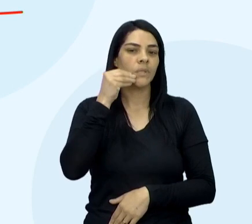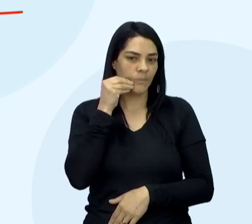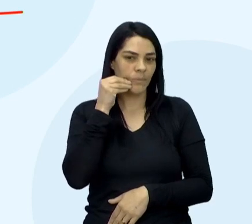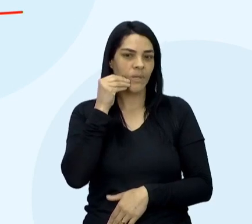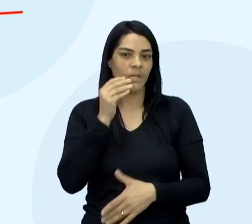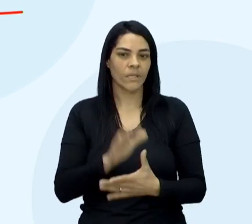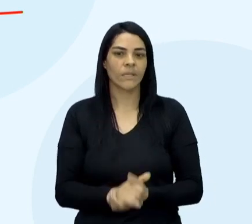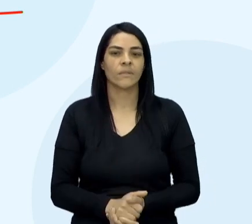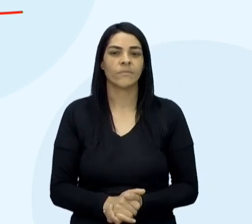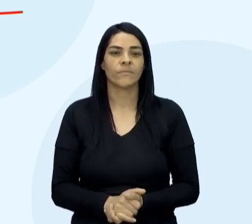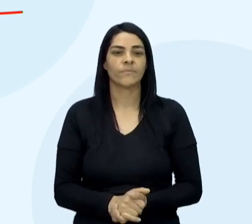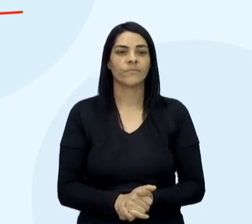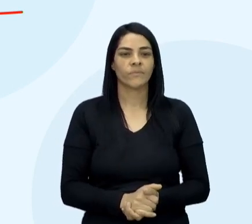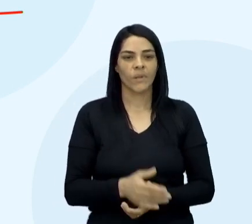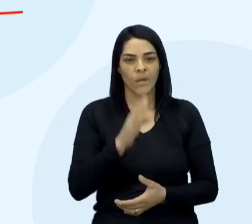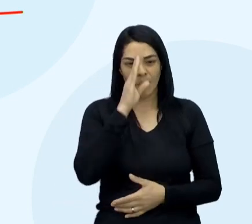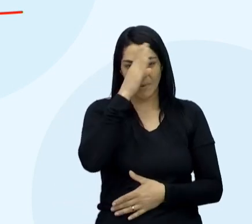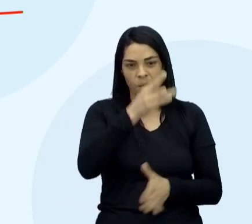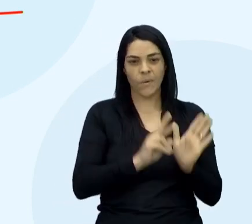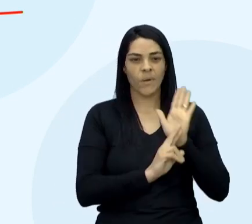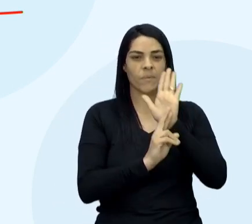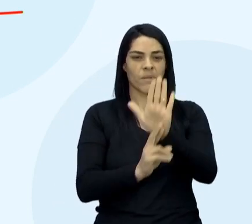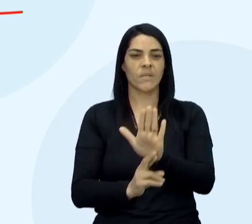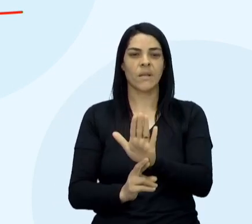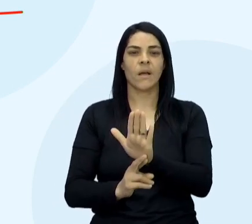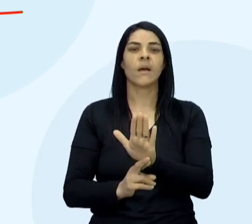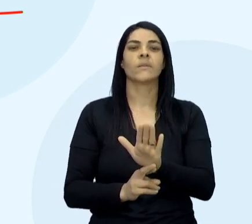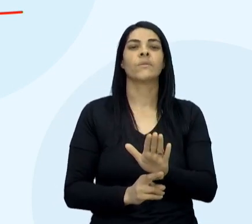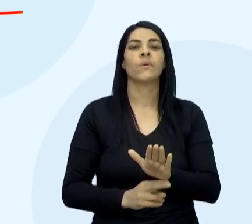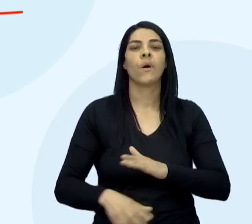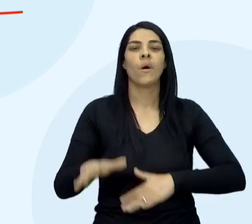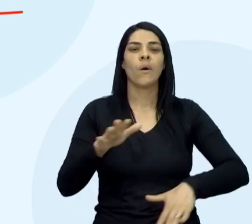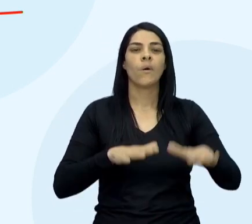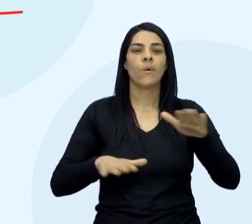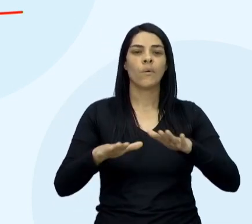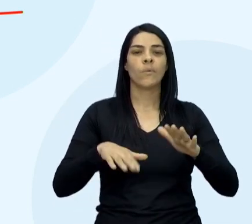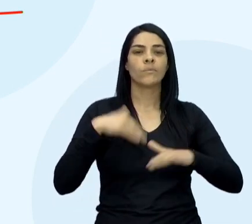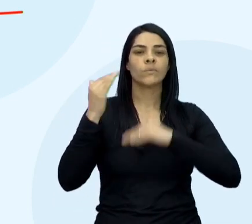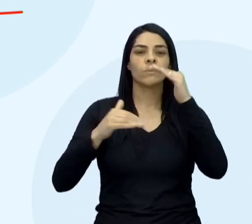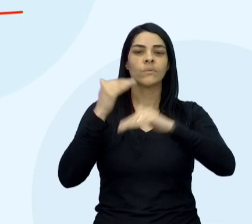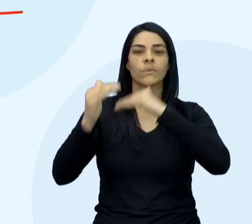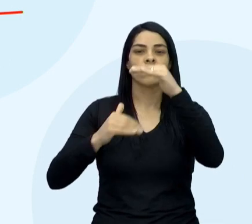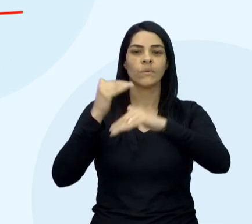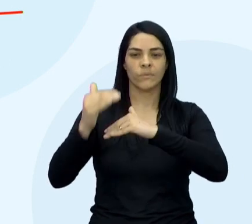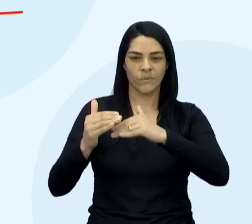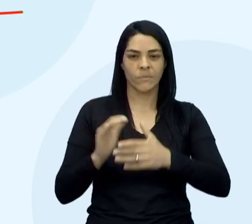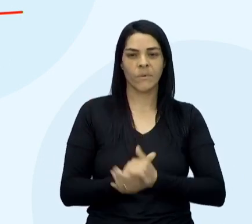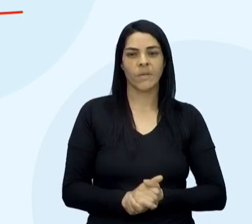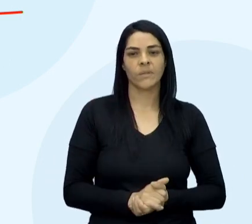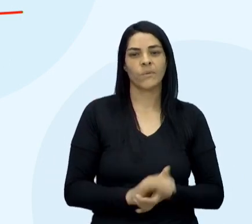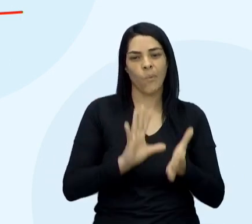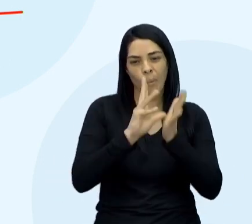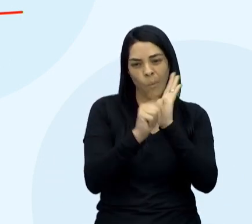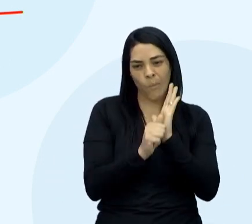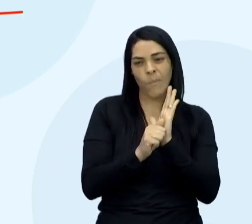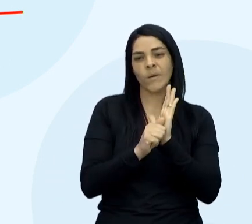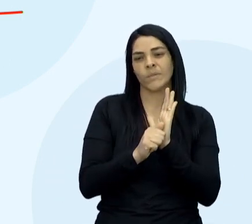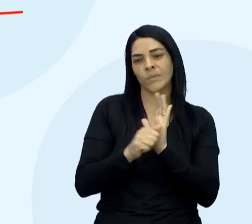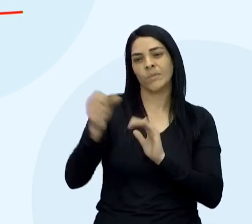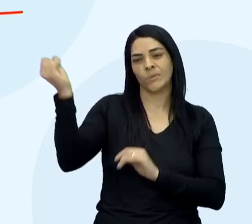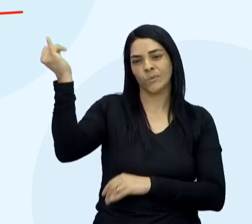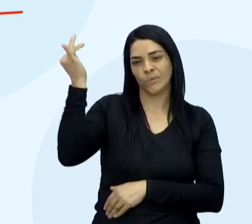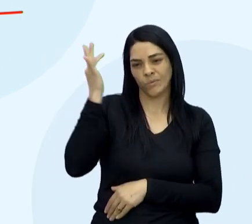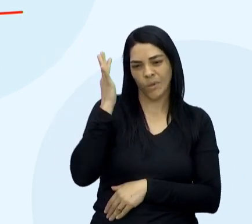né, Bandido da Luz Vermelha, filme no qual se nota a influência de cineastas como Jean-Luc Godard, anota esse nome aí, cara,